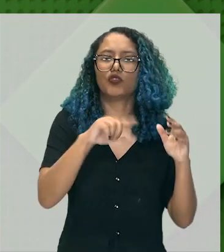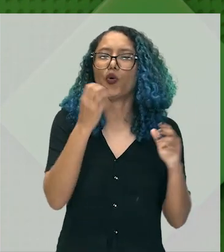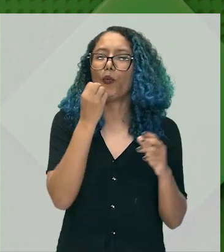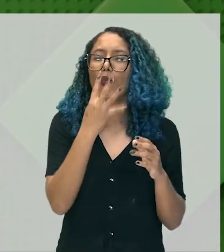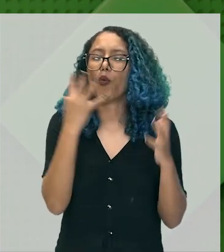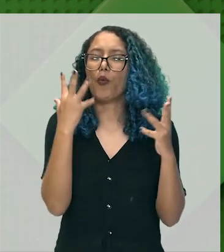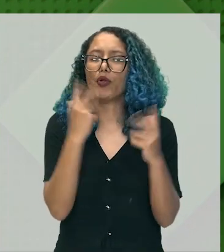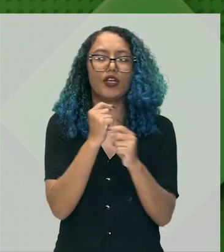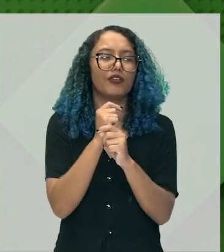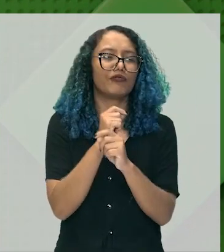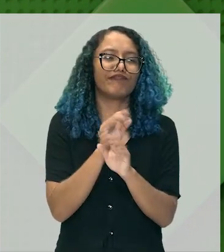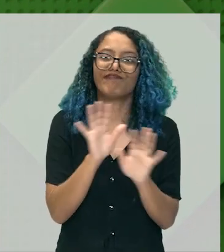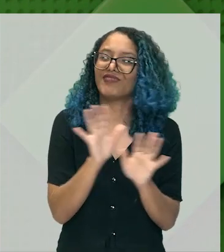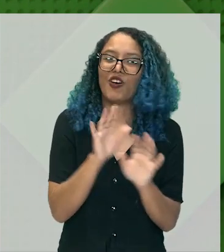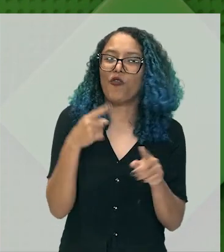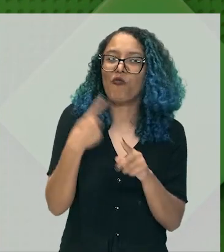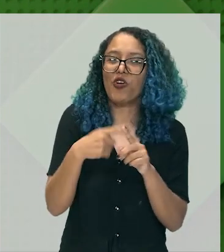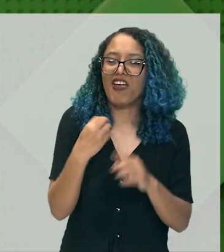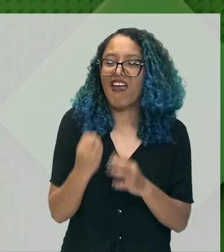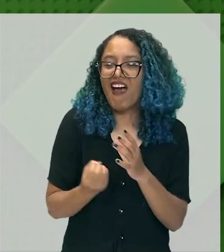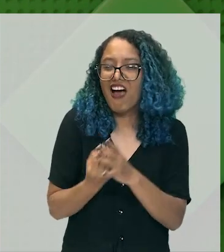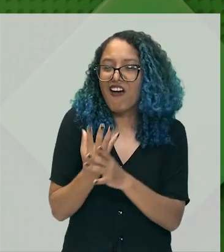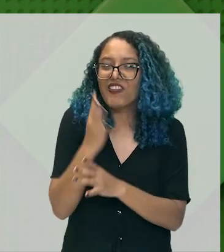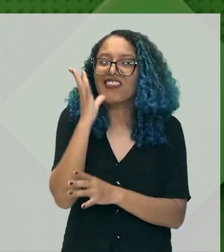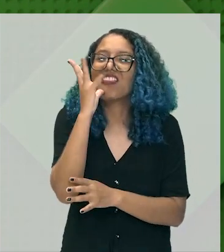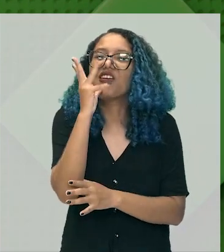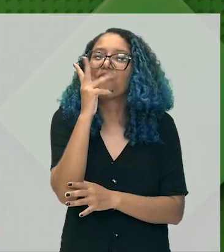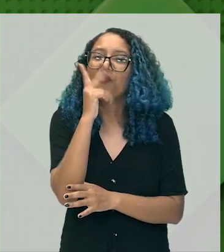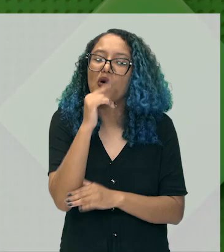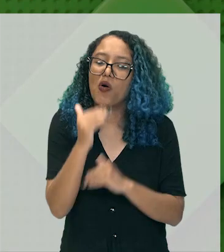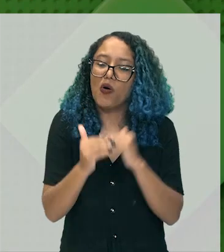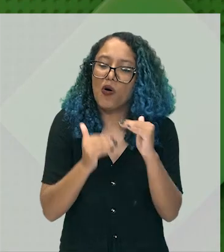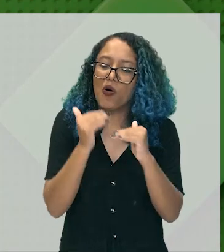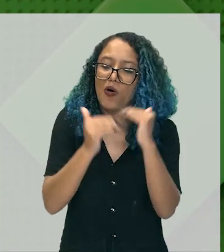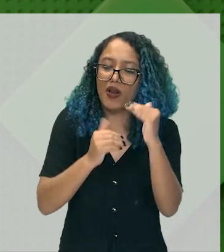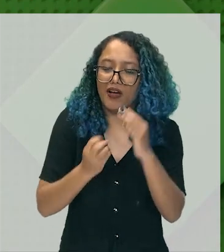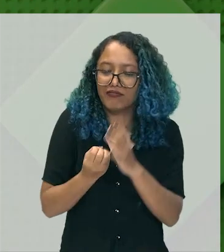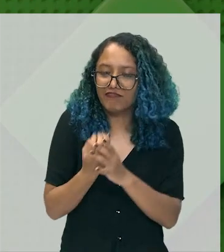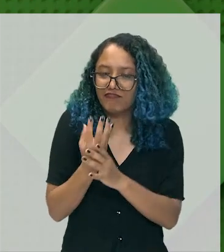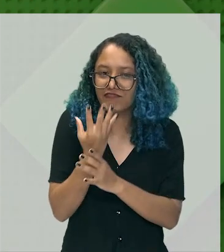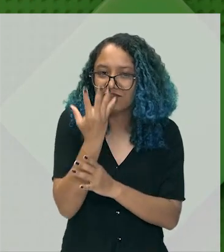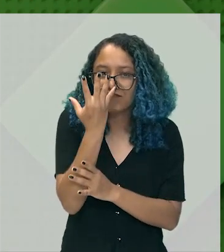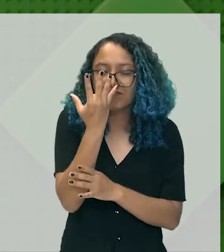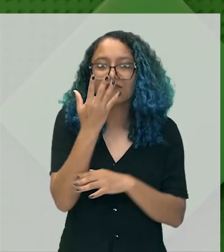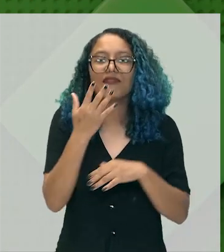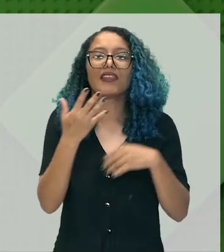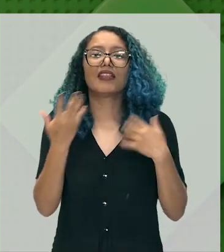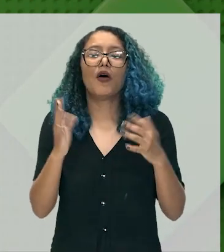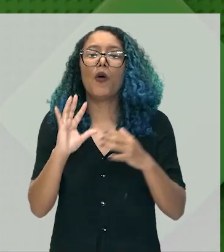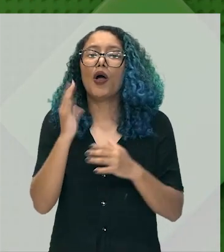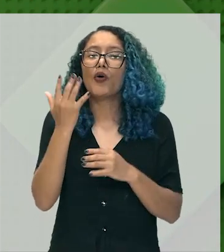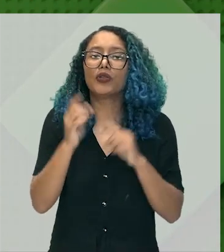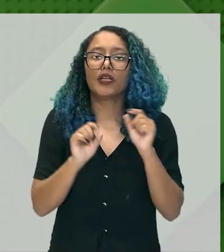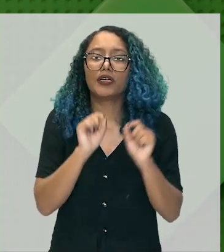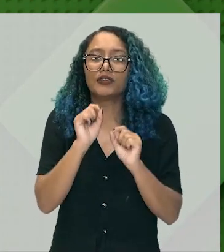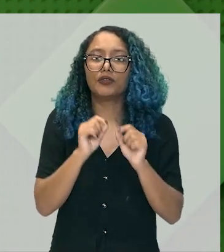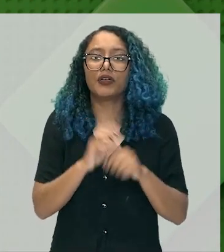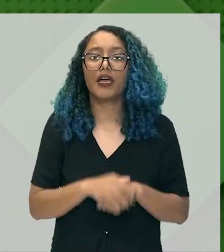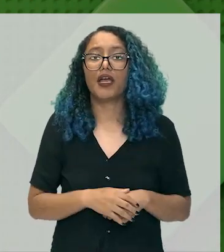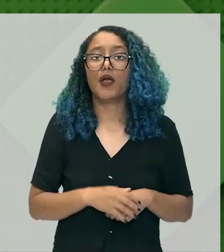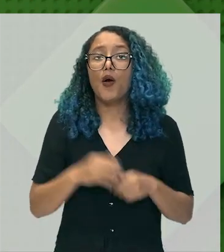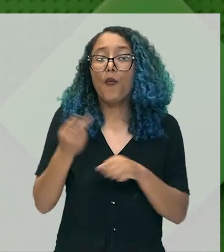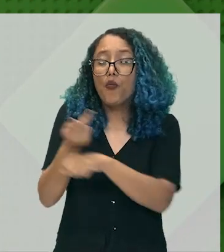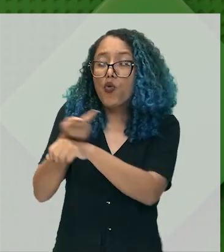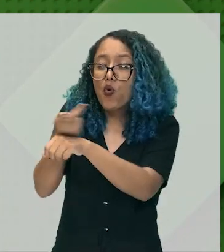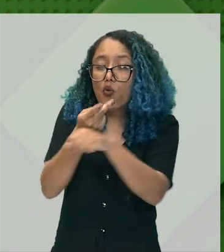tão rápido assim. E aí, o que acontece com essa atividade econômica da venda de madeira? Eles cada vez mais procuram